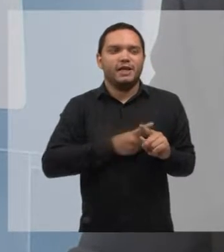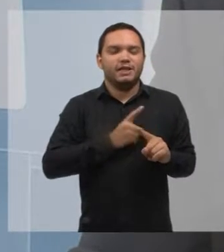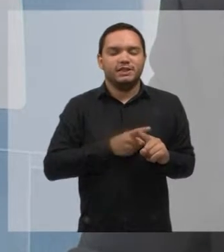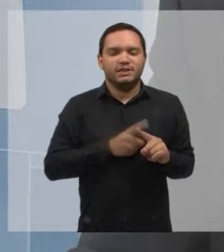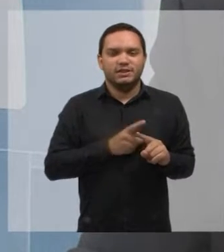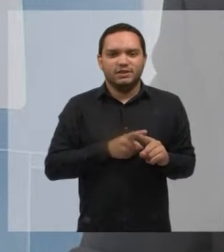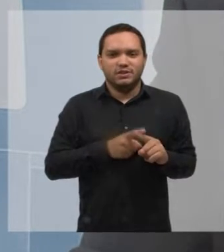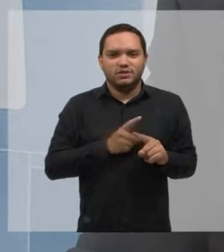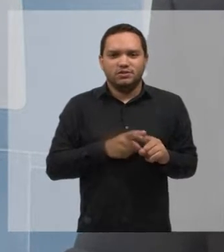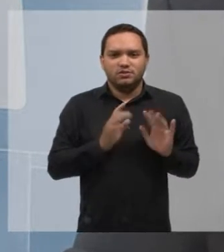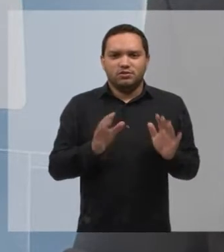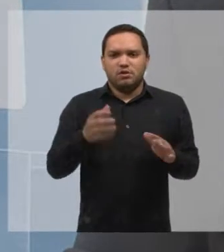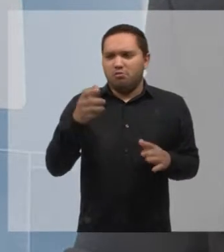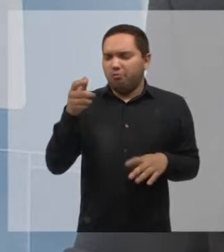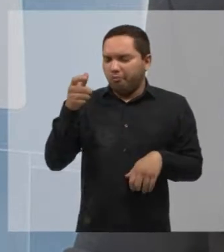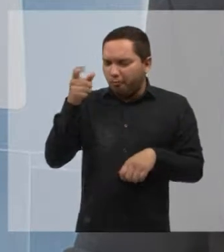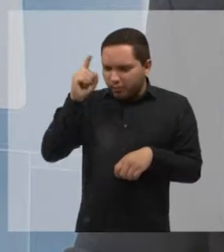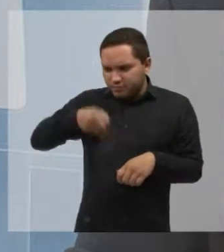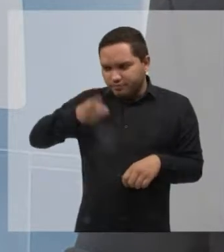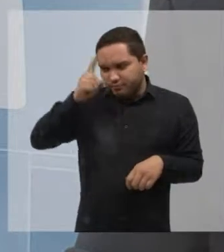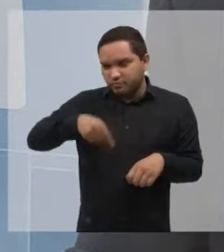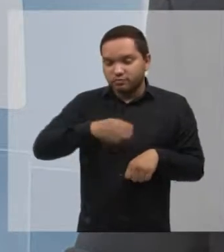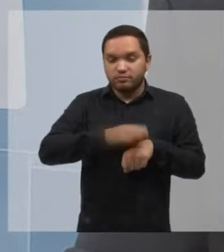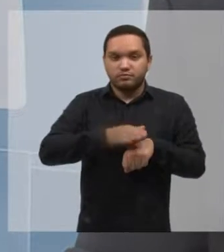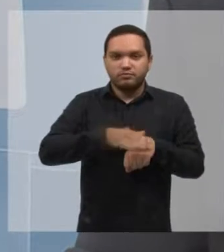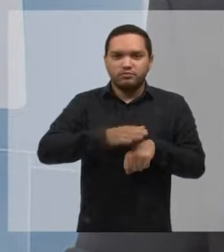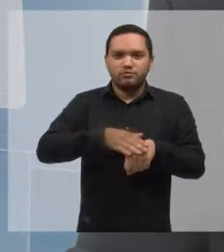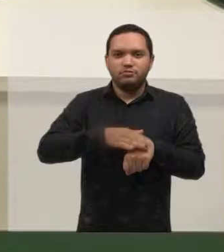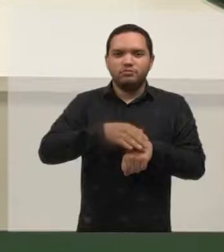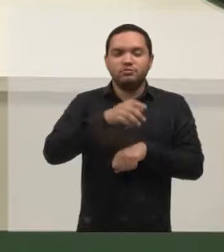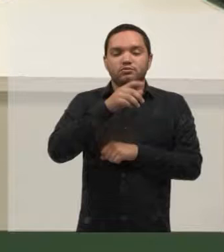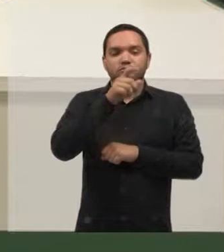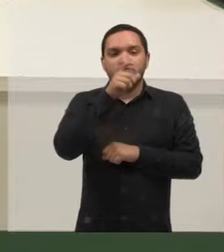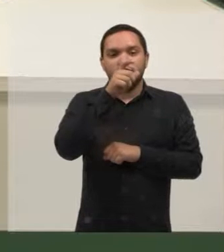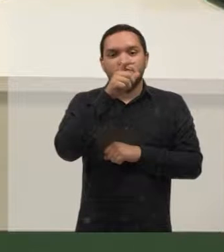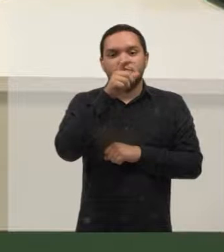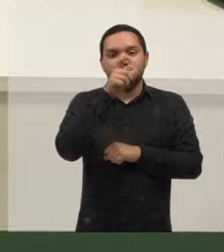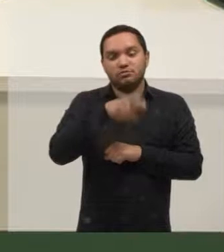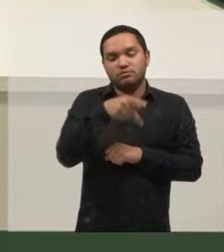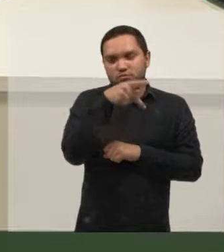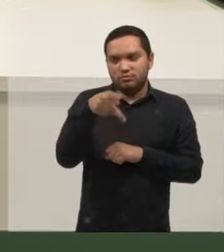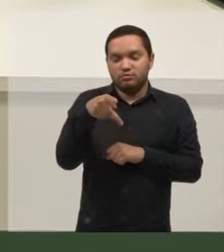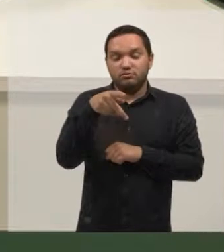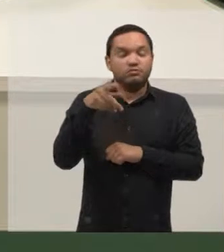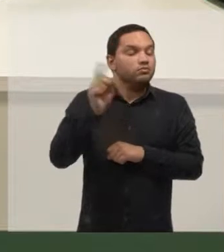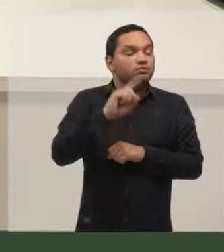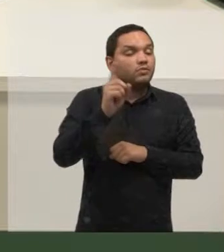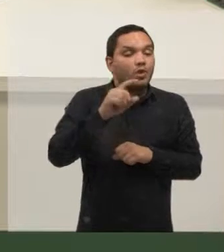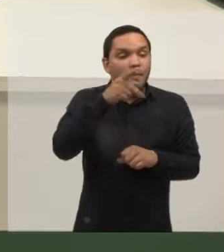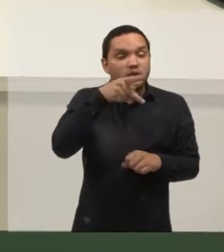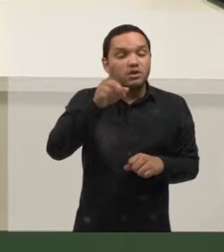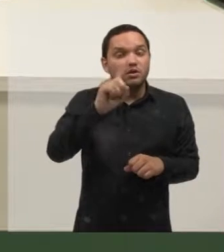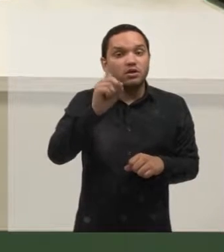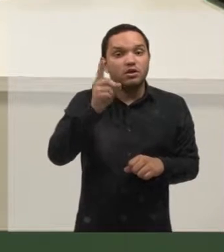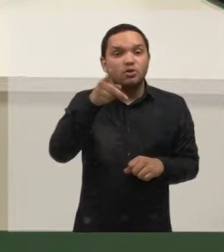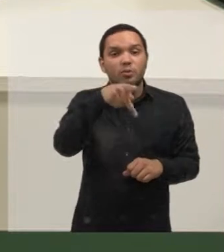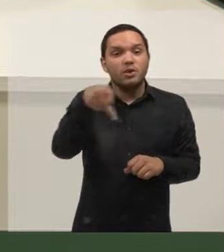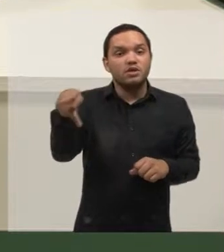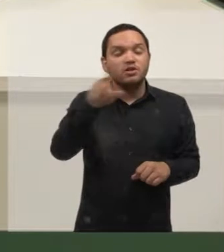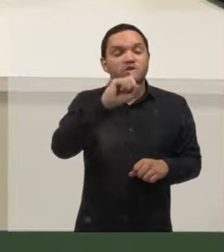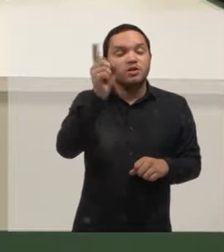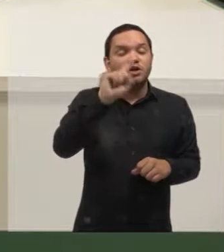essa colocação, essa imposição do atual presidente. Do atual presidente,